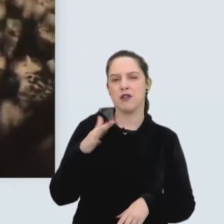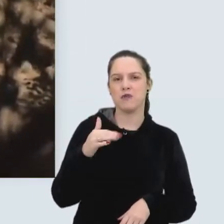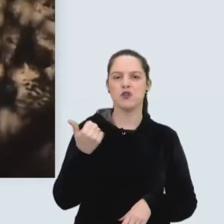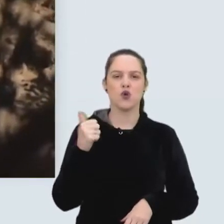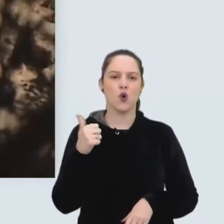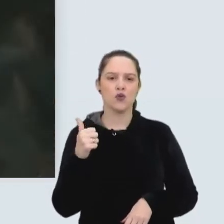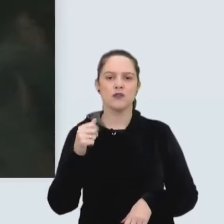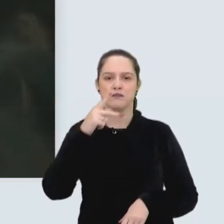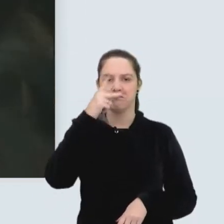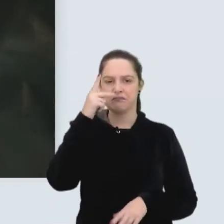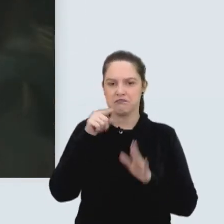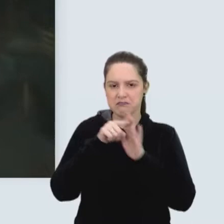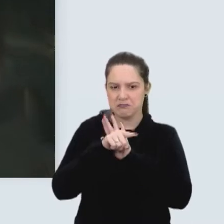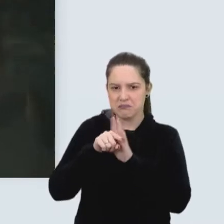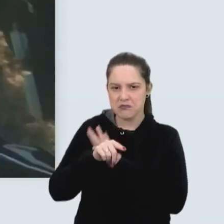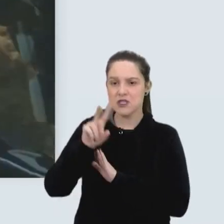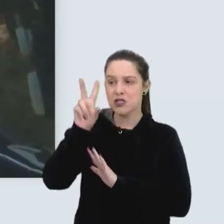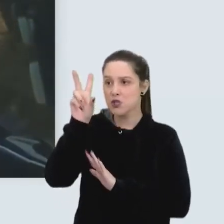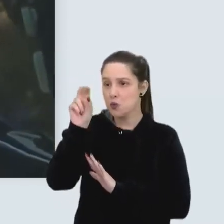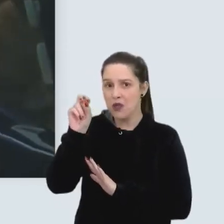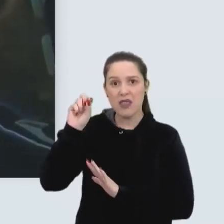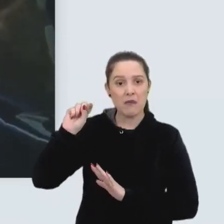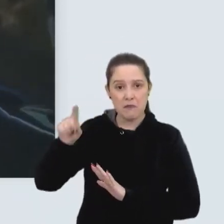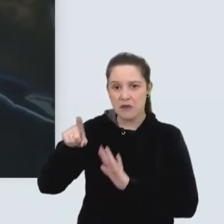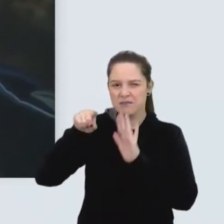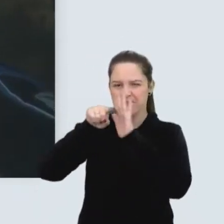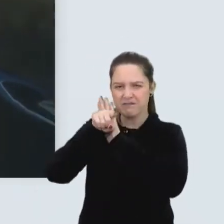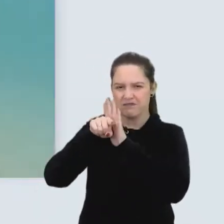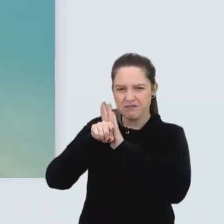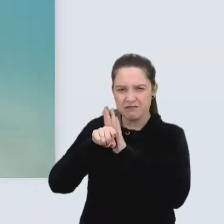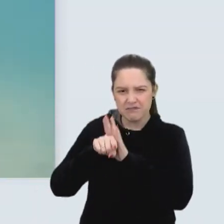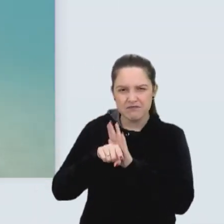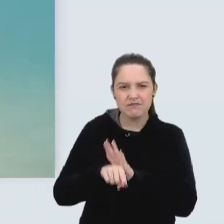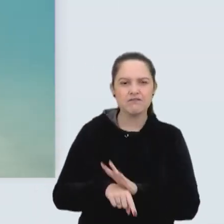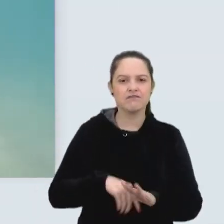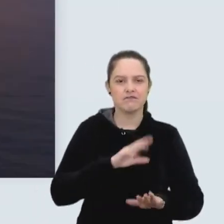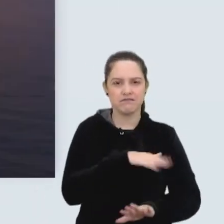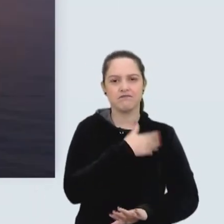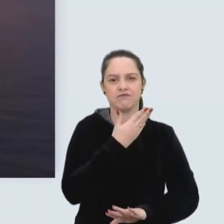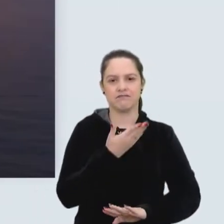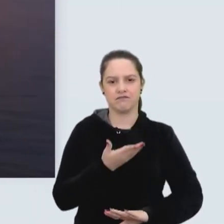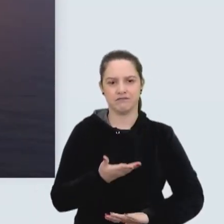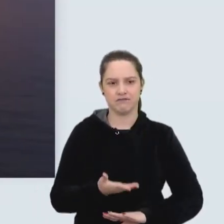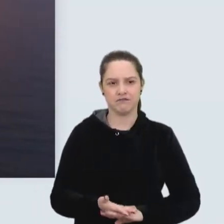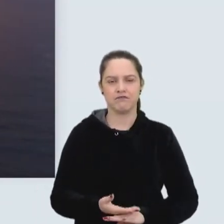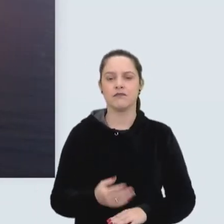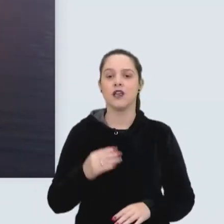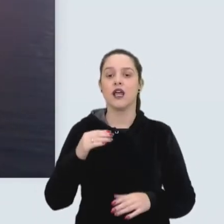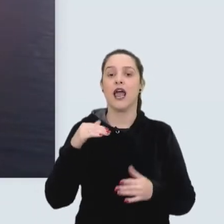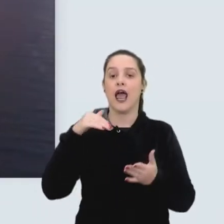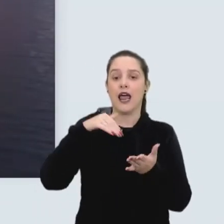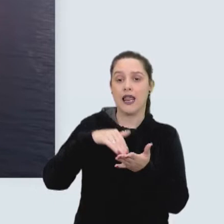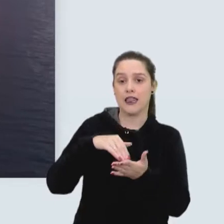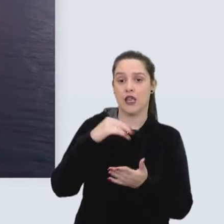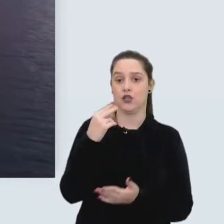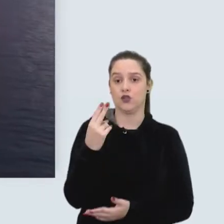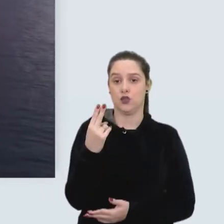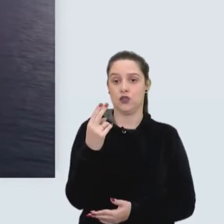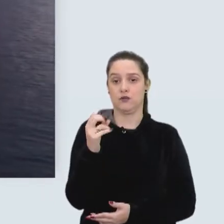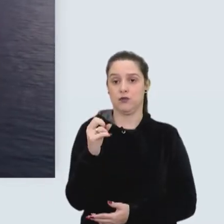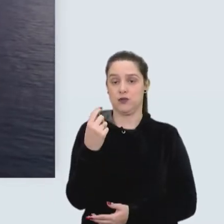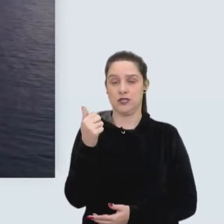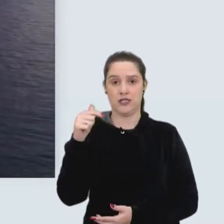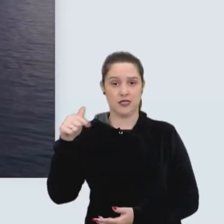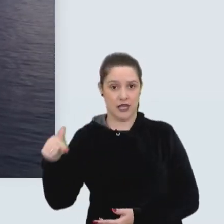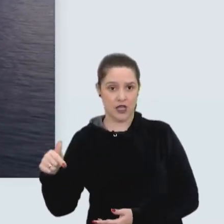mil pesquisadores atuam nas unidades de conservação federais. Desde 2007, o ICMBio